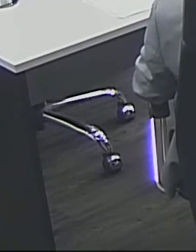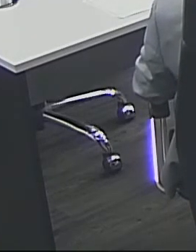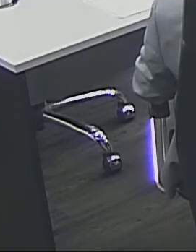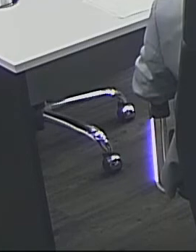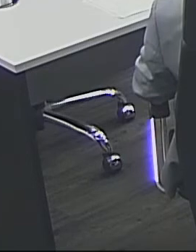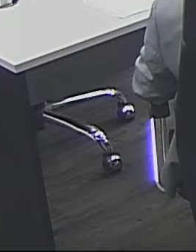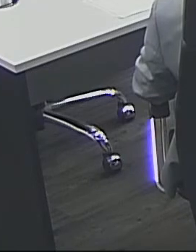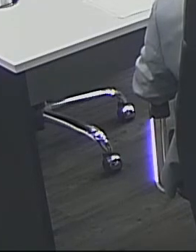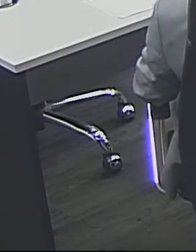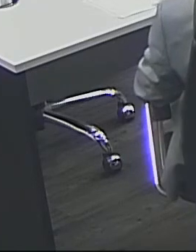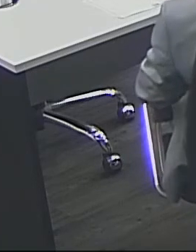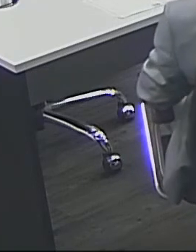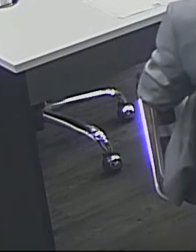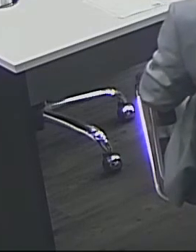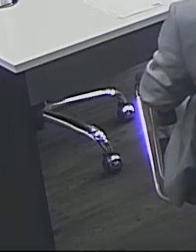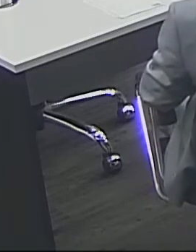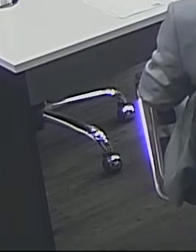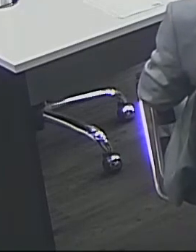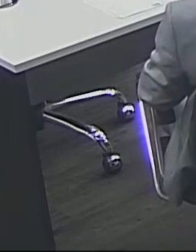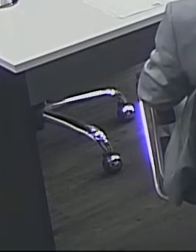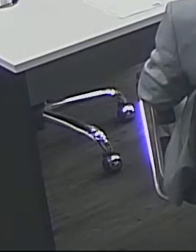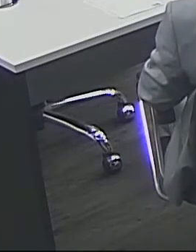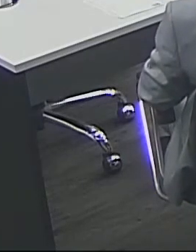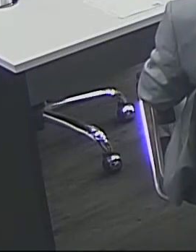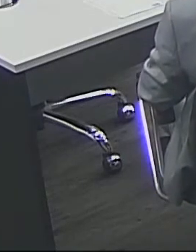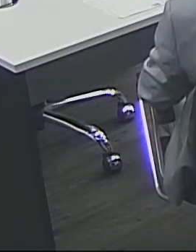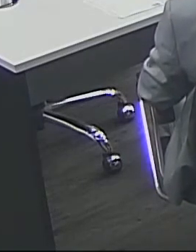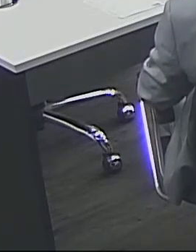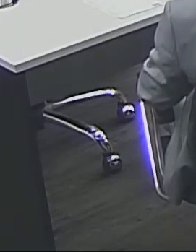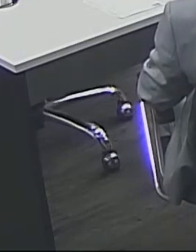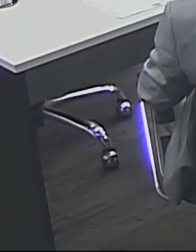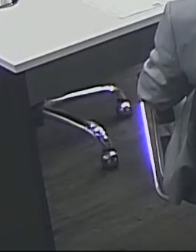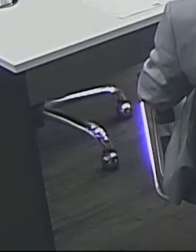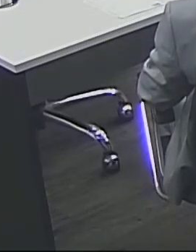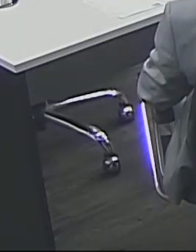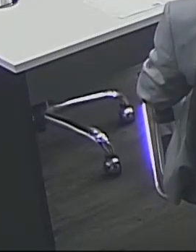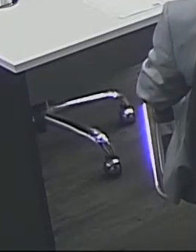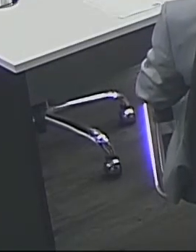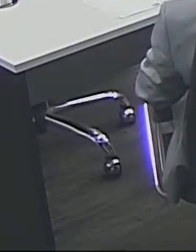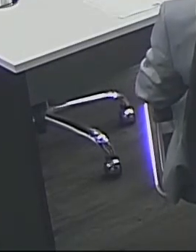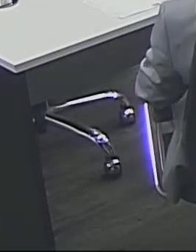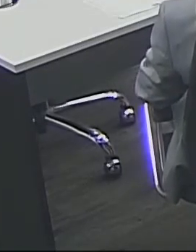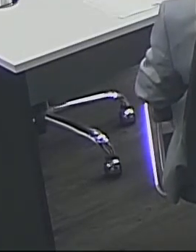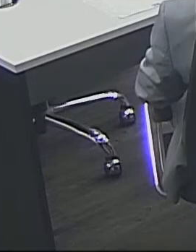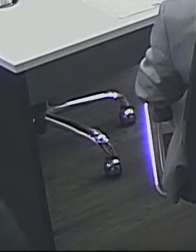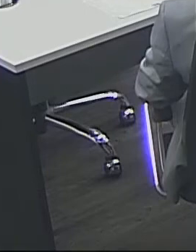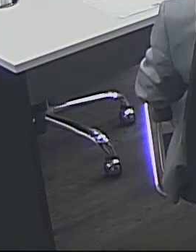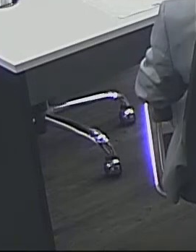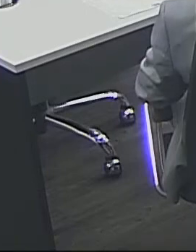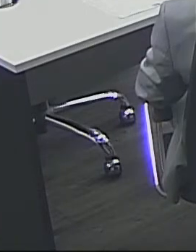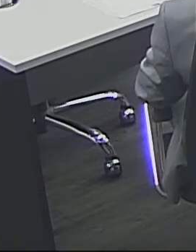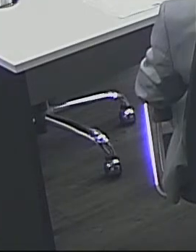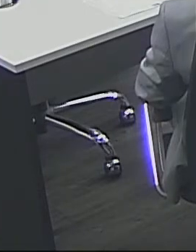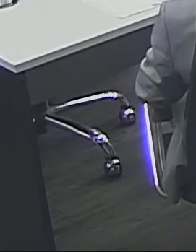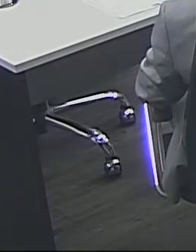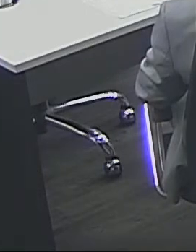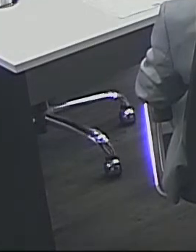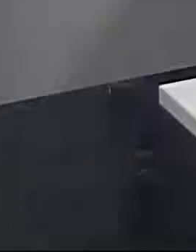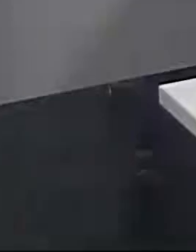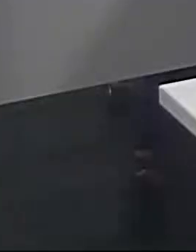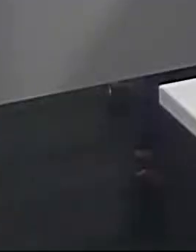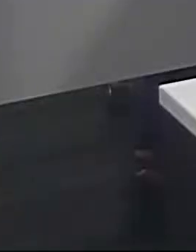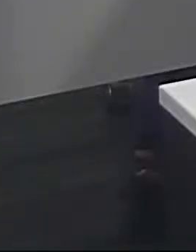dando continuidade aos trabalhos. Como todos declararam seus votos de forma